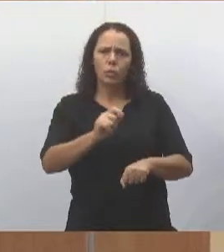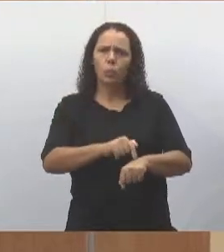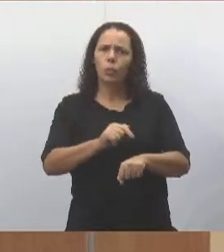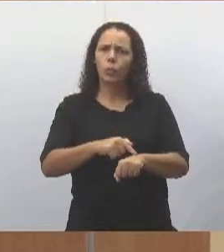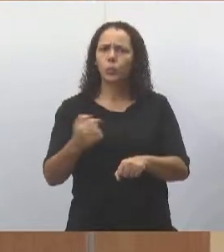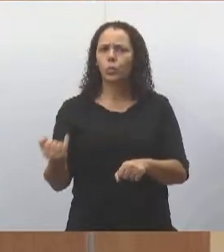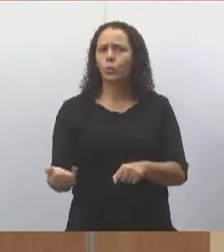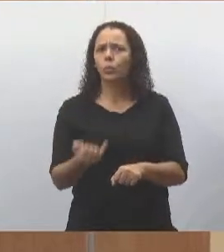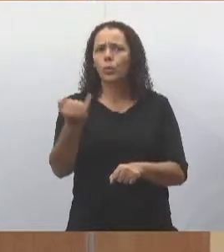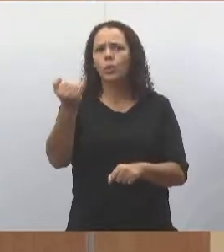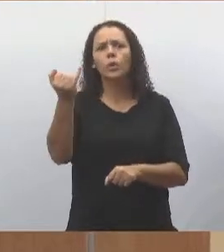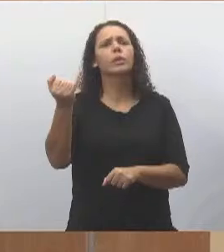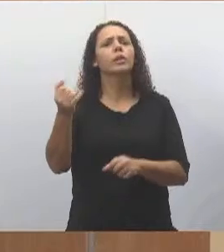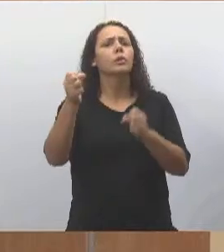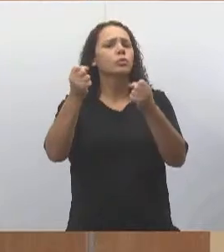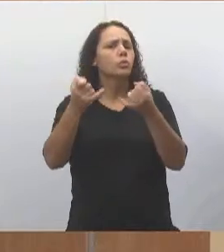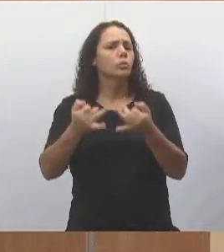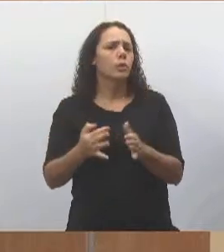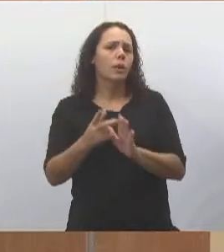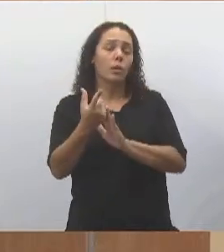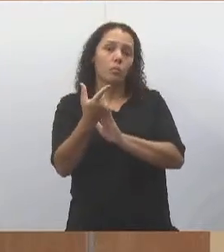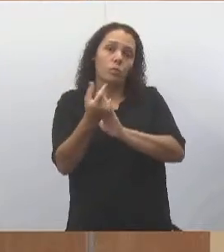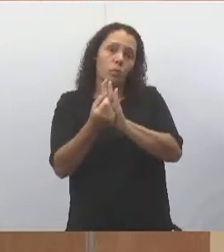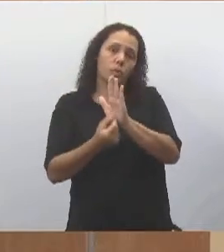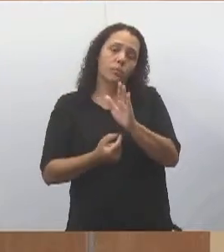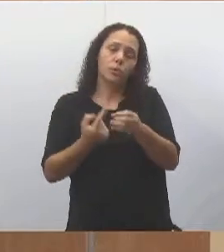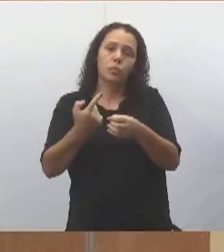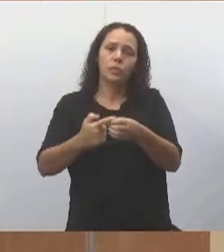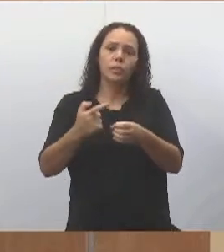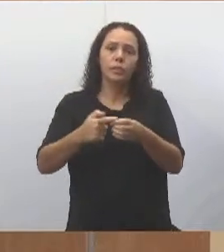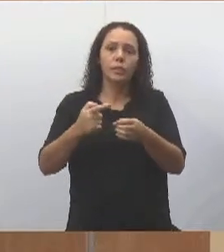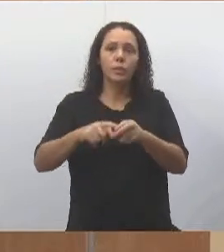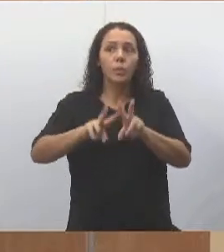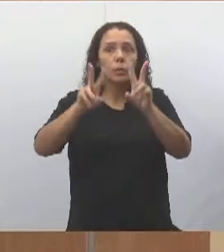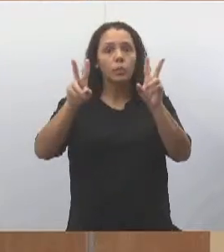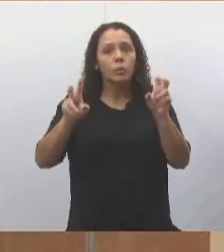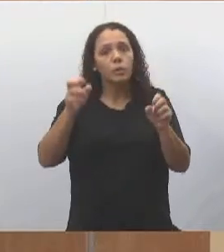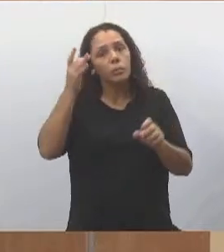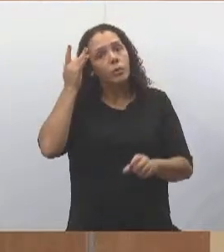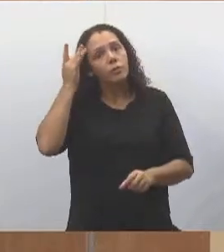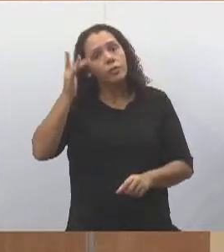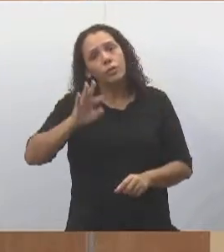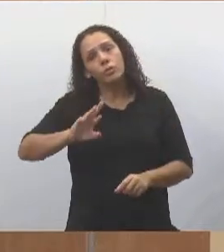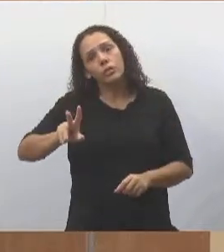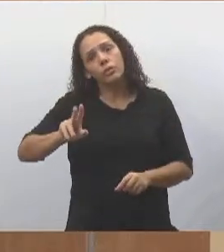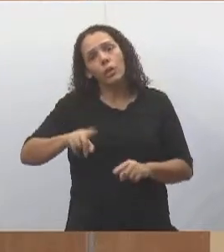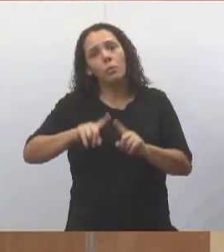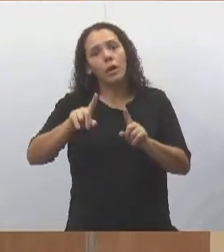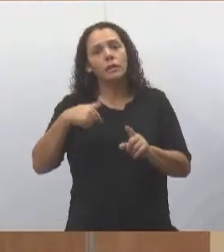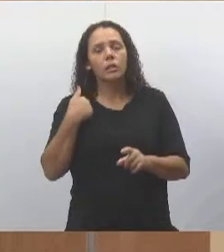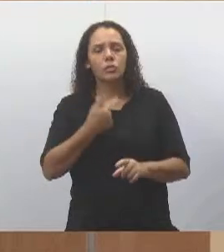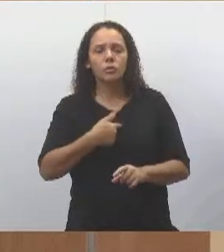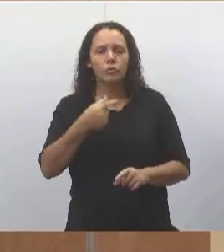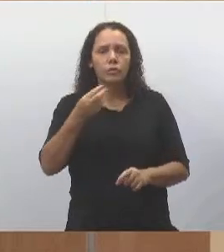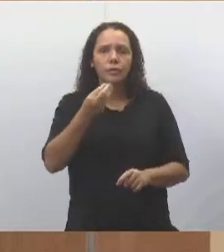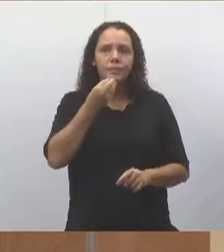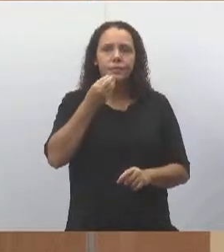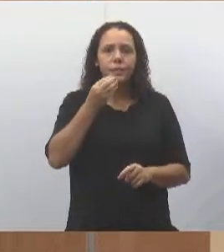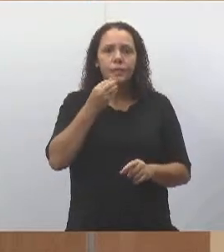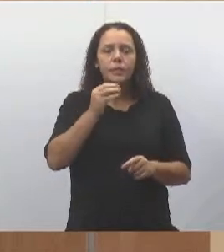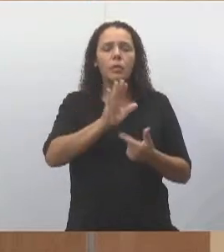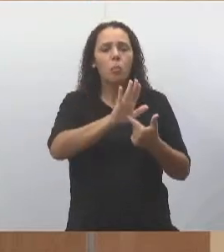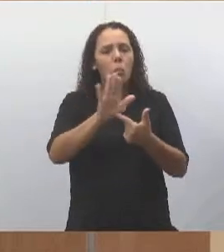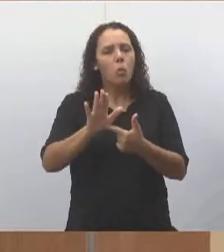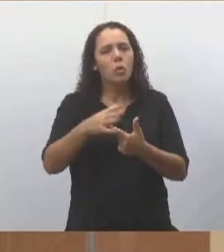orçamento. É um tema que não é muito fácil, mas eu acho que a gente faz de tudo para deixar um pouco mais plausível para a população. Agradecer também ao